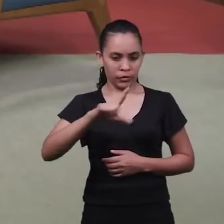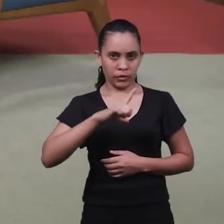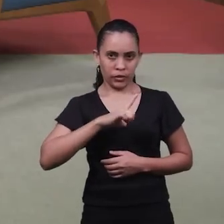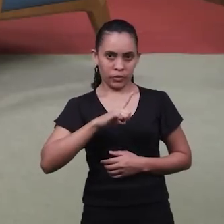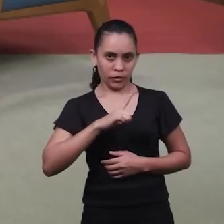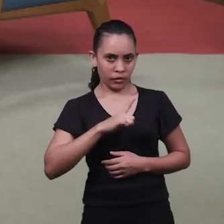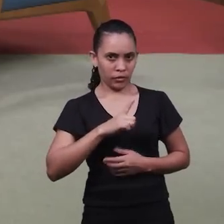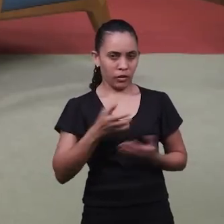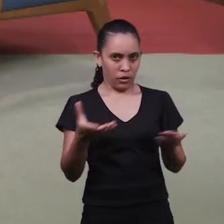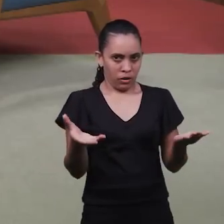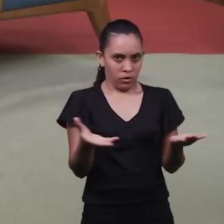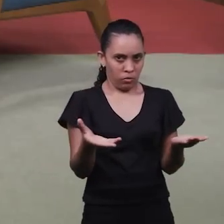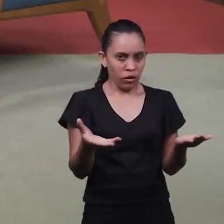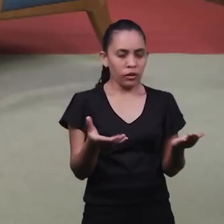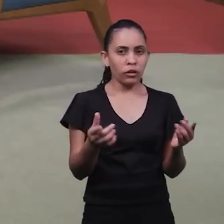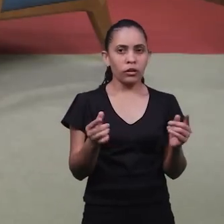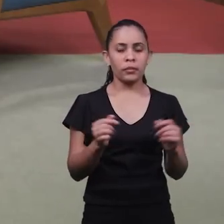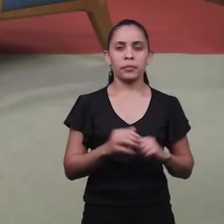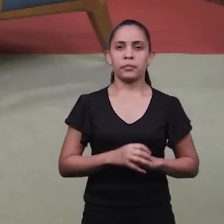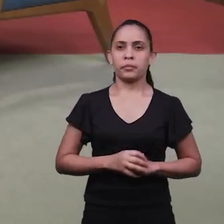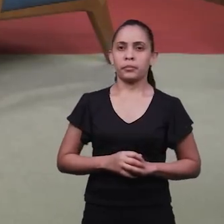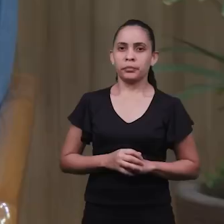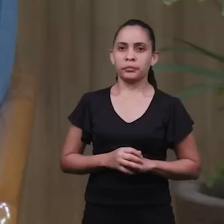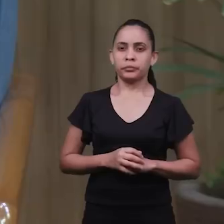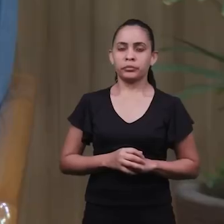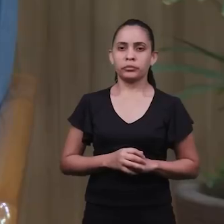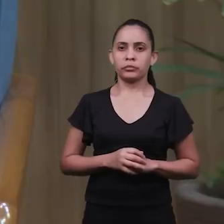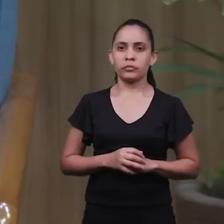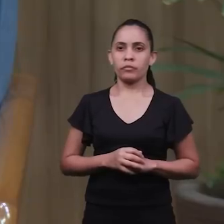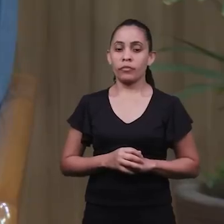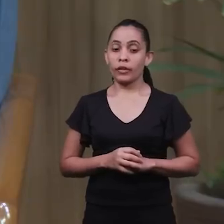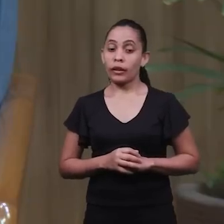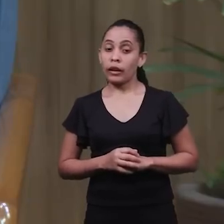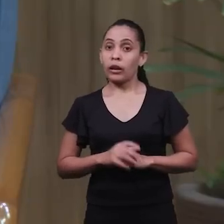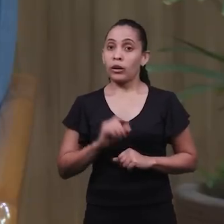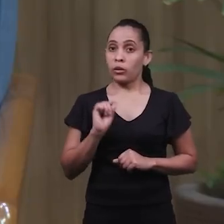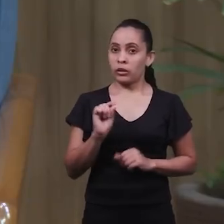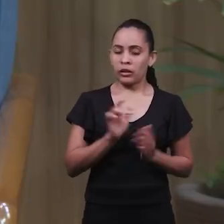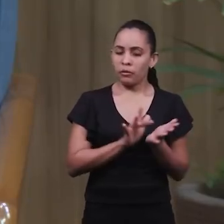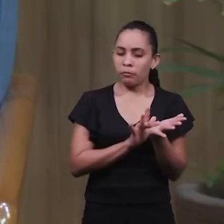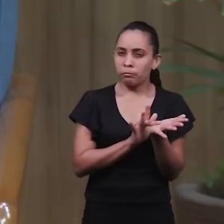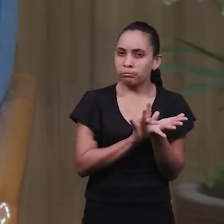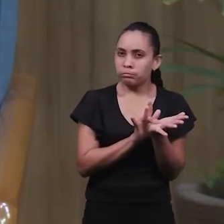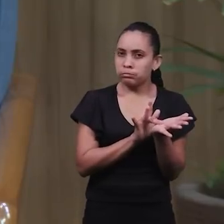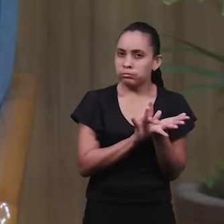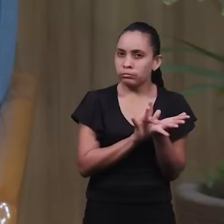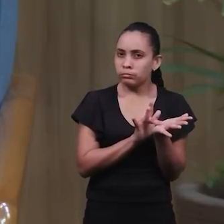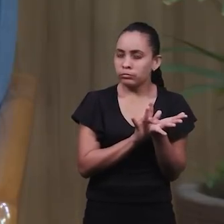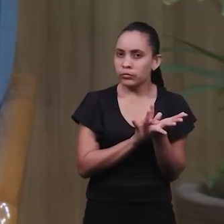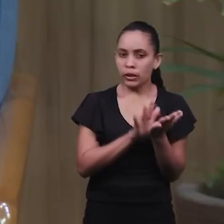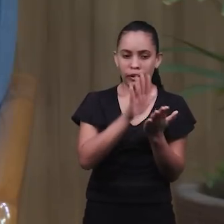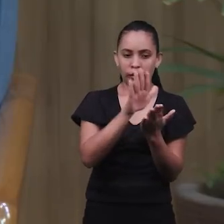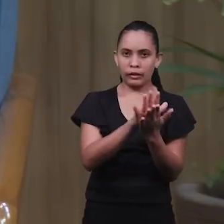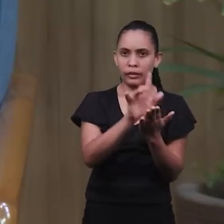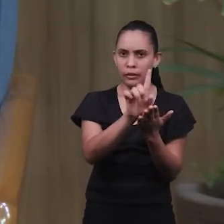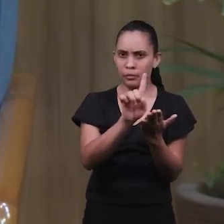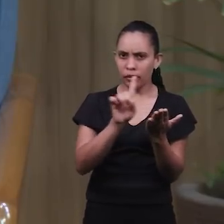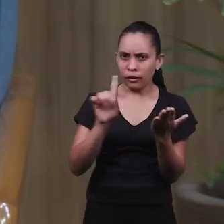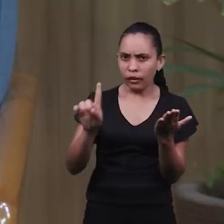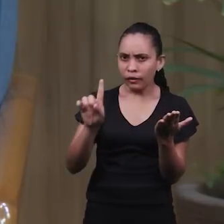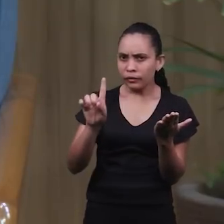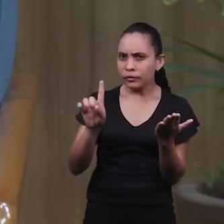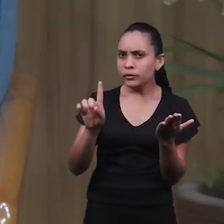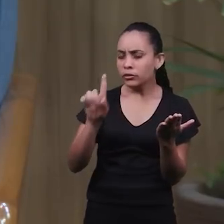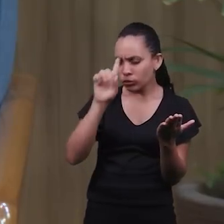vocês fizeram agora, porque a falsificação da palavra